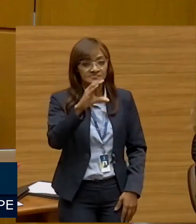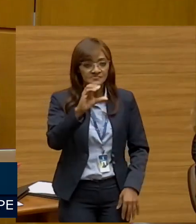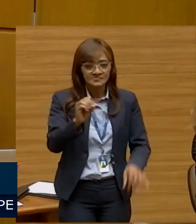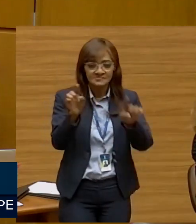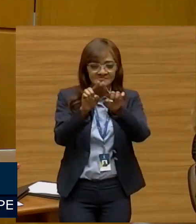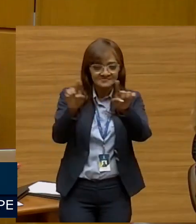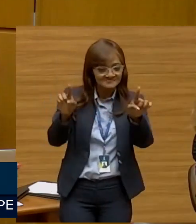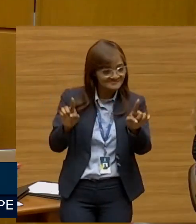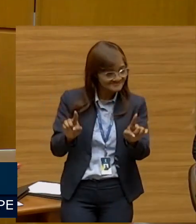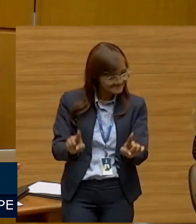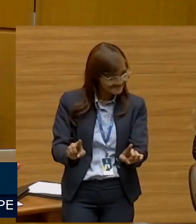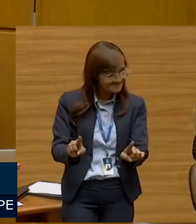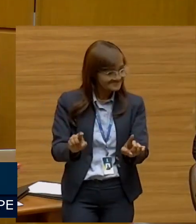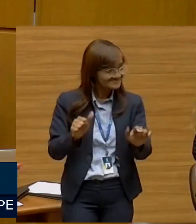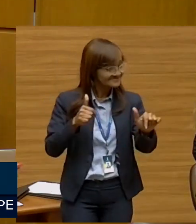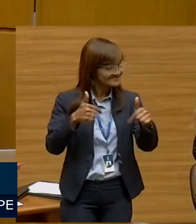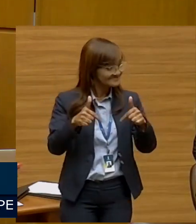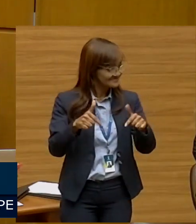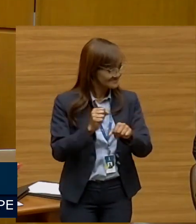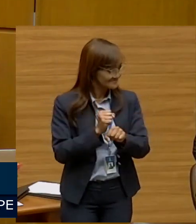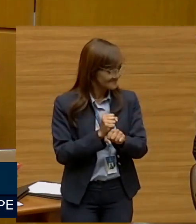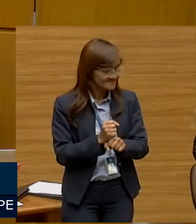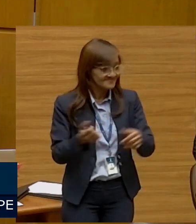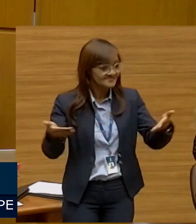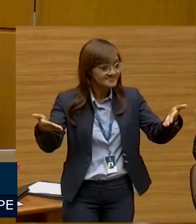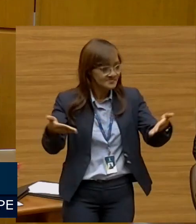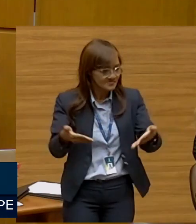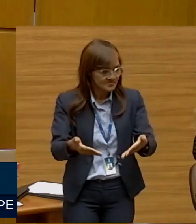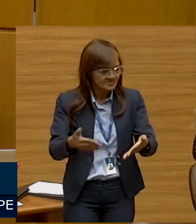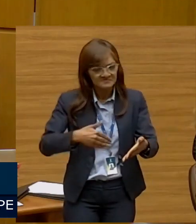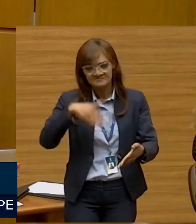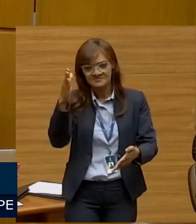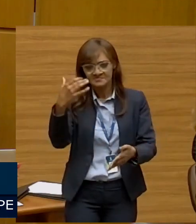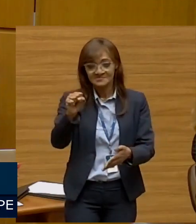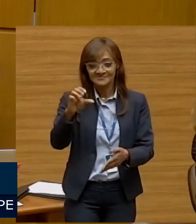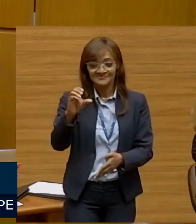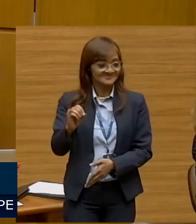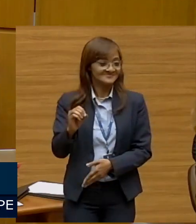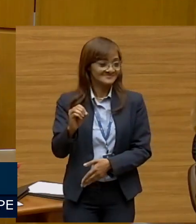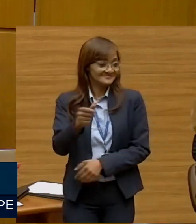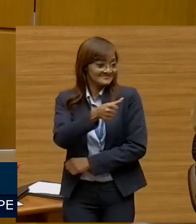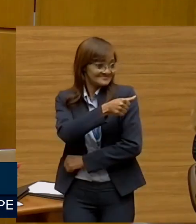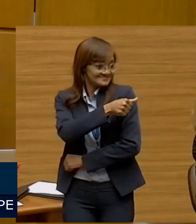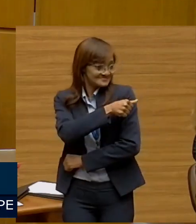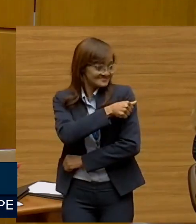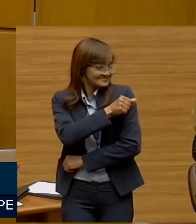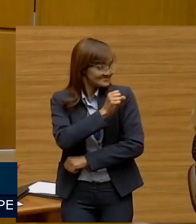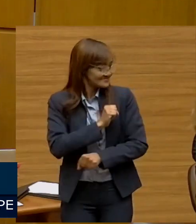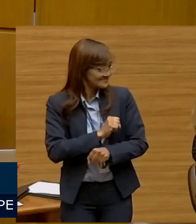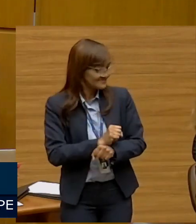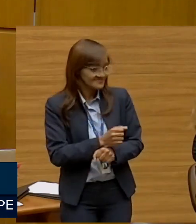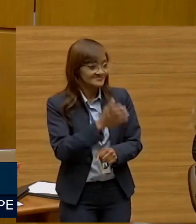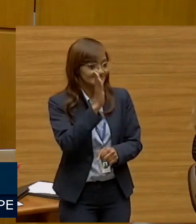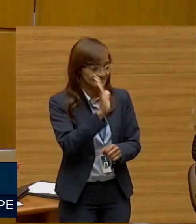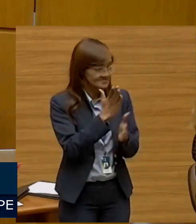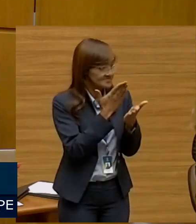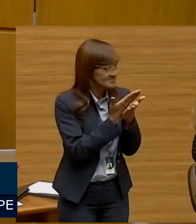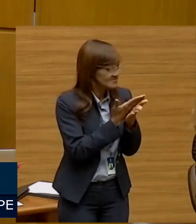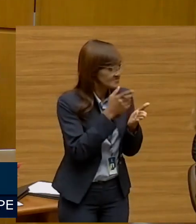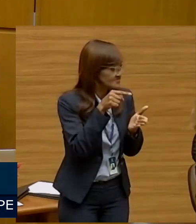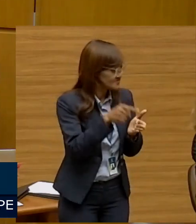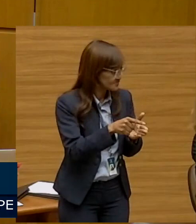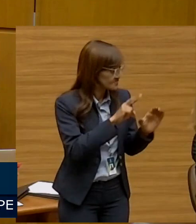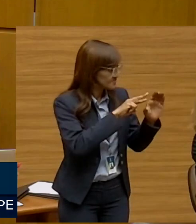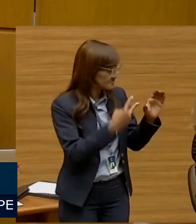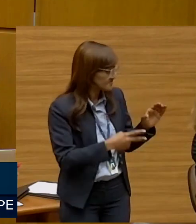funcionários dentro do IPAESE, e hoje a gente atende mais de 80 alunos, regularmente matriculados, mas a